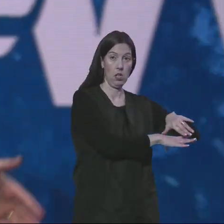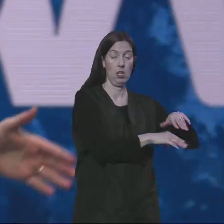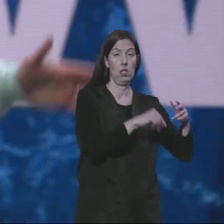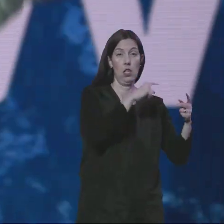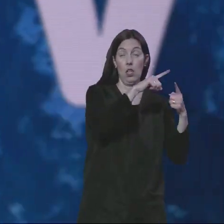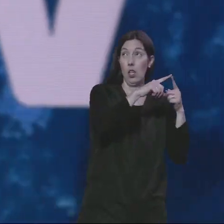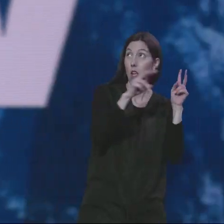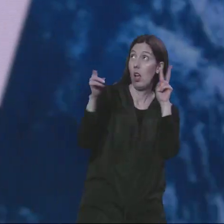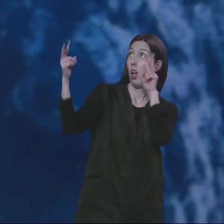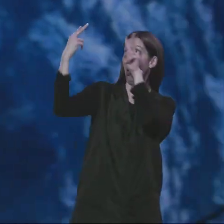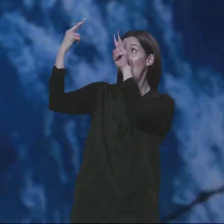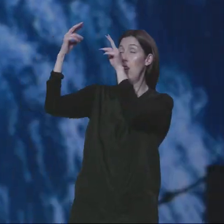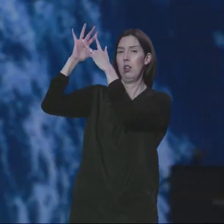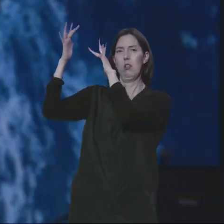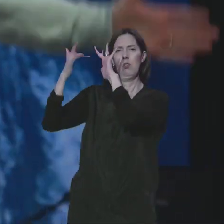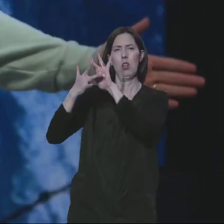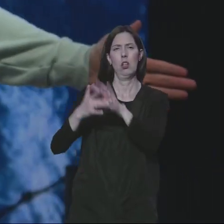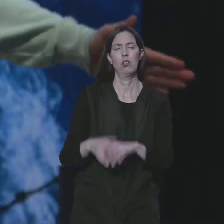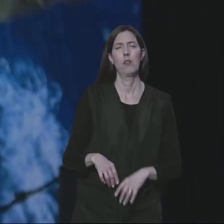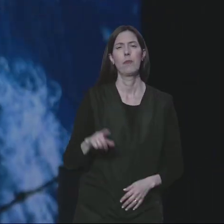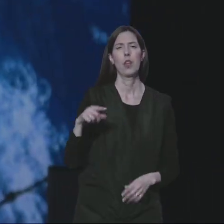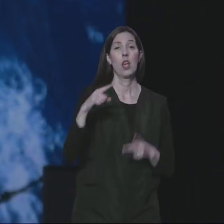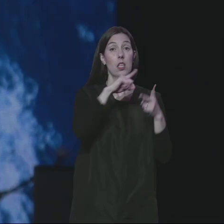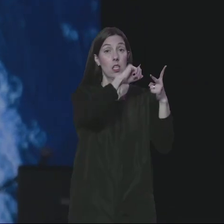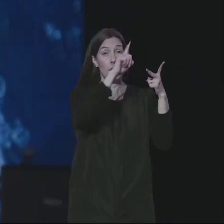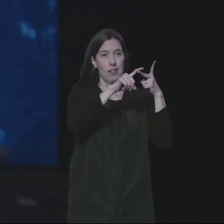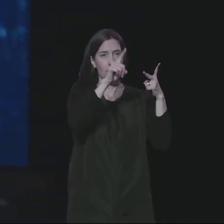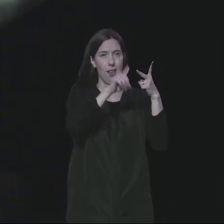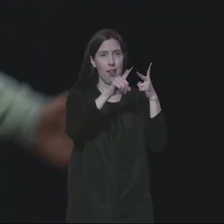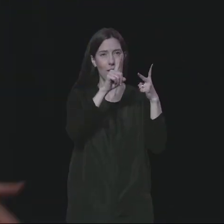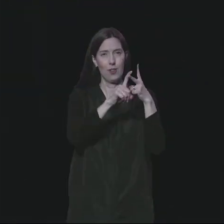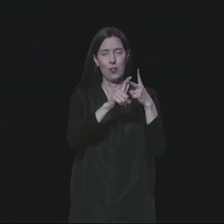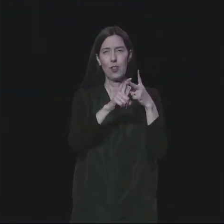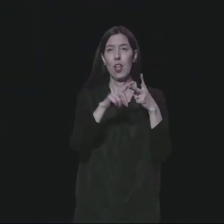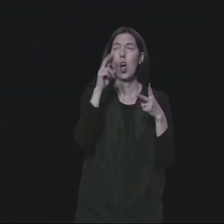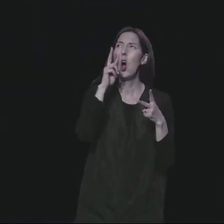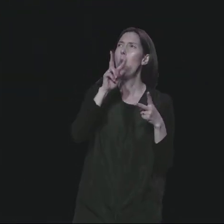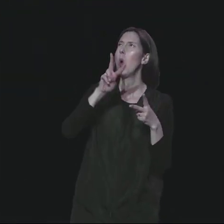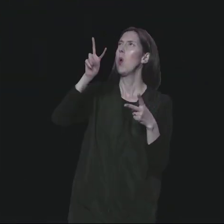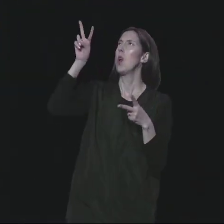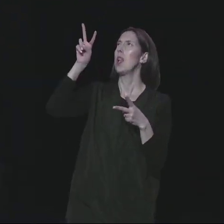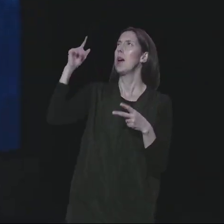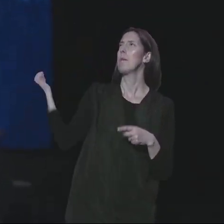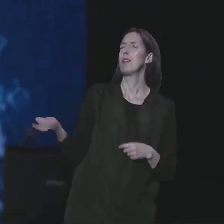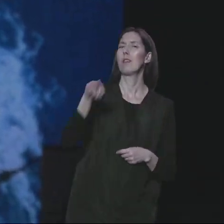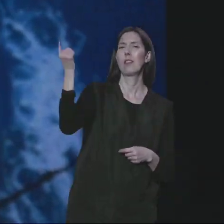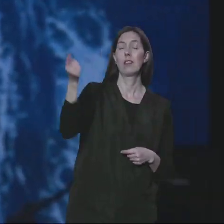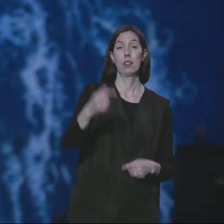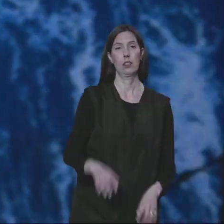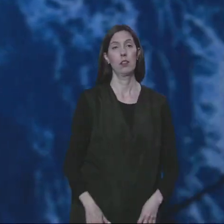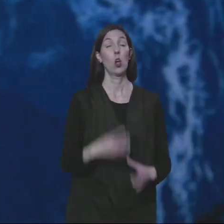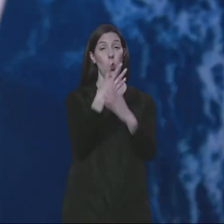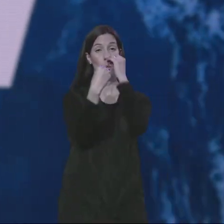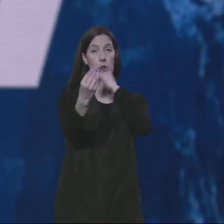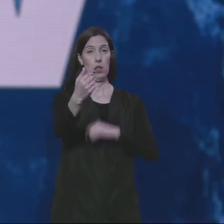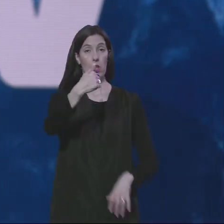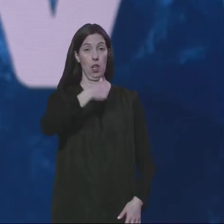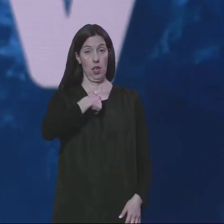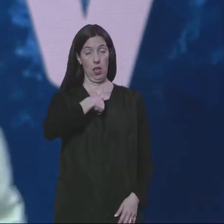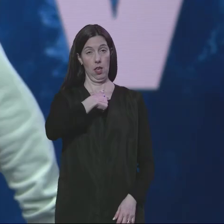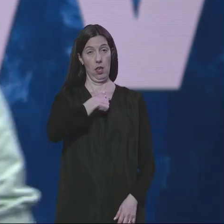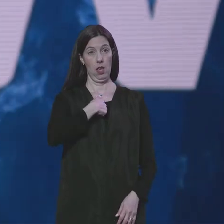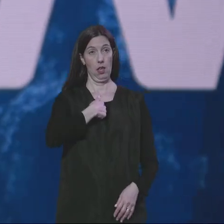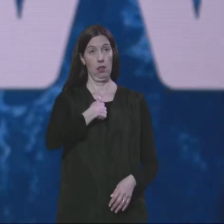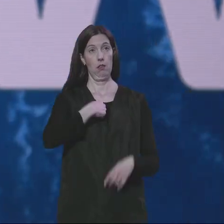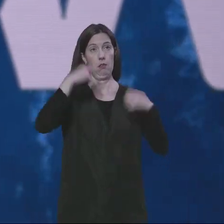segunda, olhar a perspectiva da eternidade, olhar para a eternidade. Repete assim comigo: eu preciso